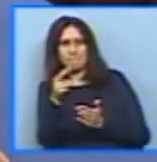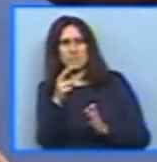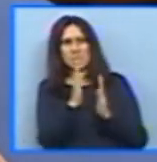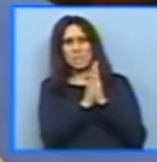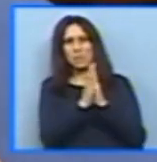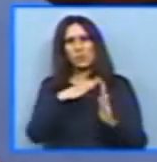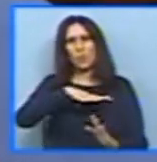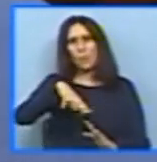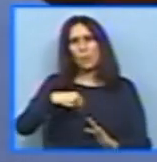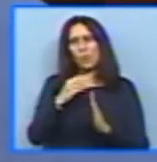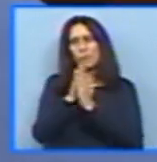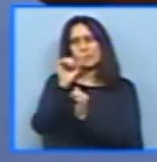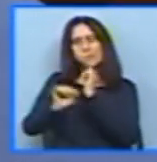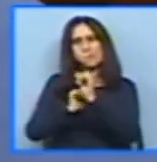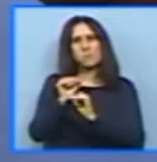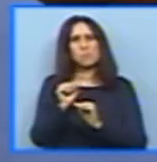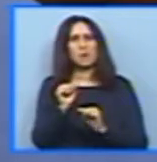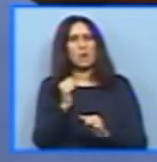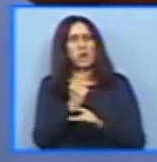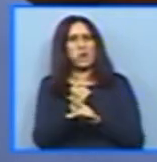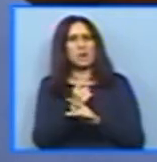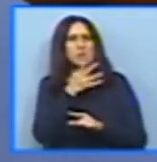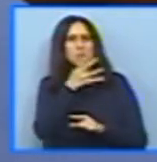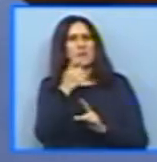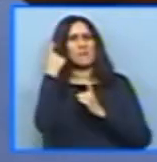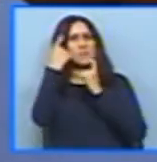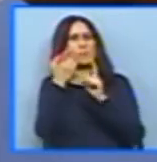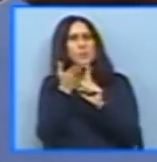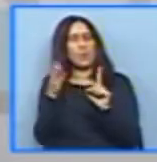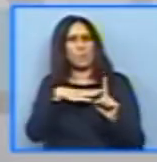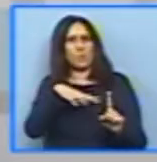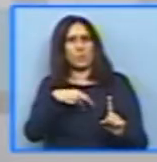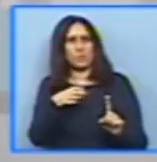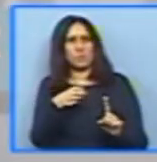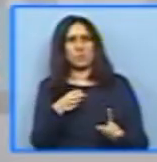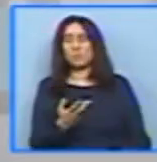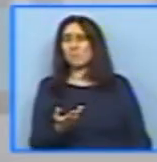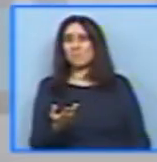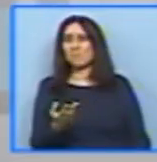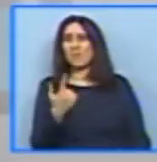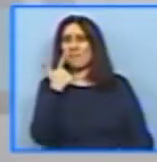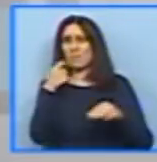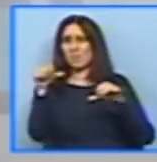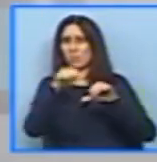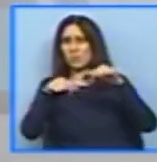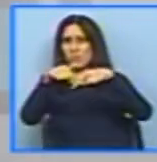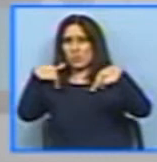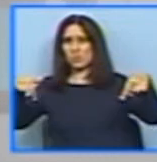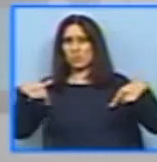mundo, eclesialidade, mais, continuam a refletir fora do seu mundo. Provavelmente estão num